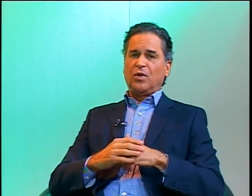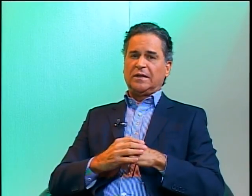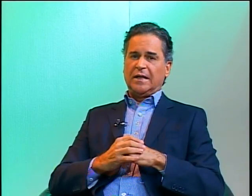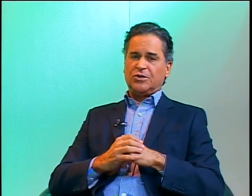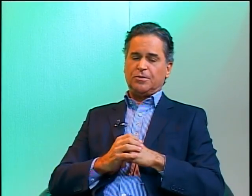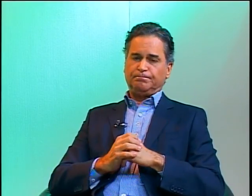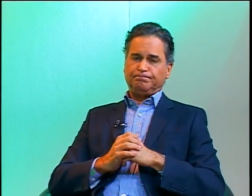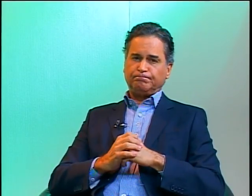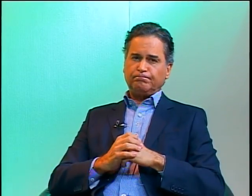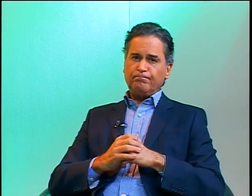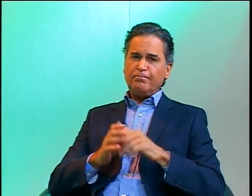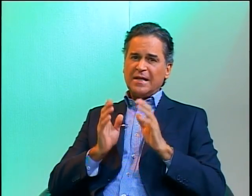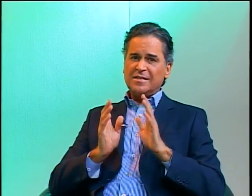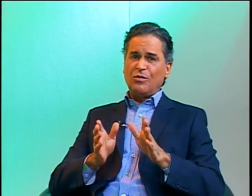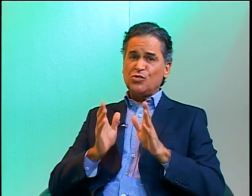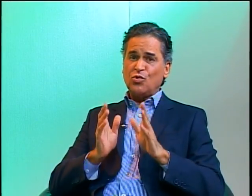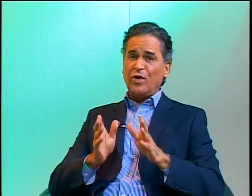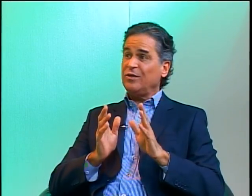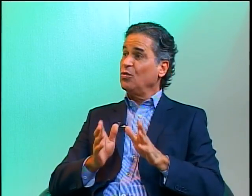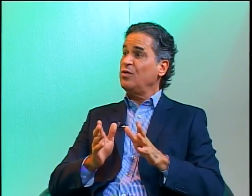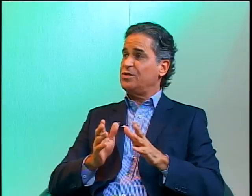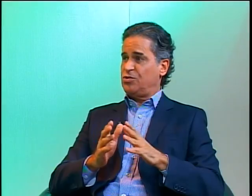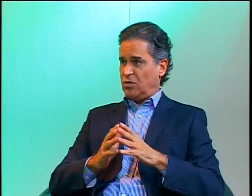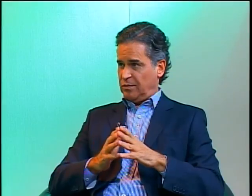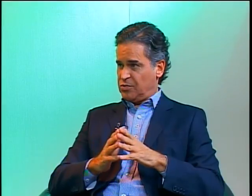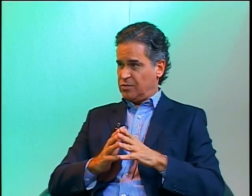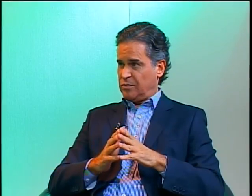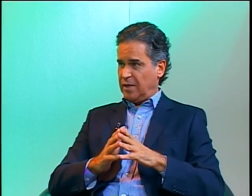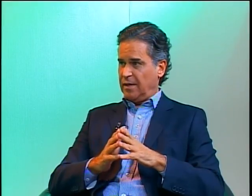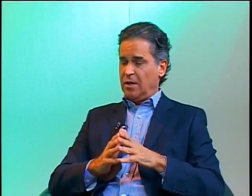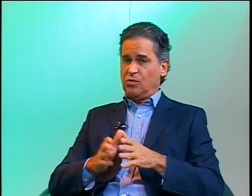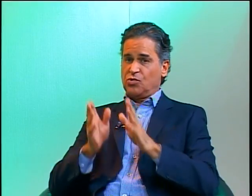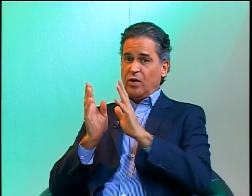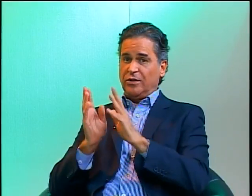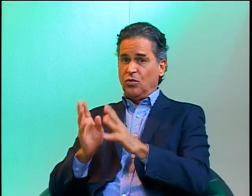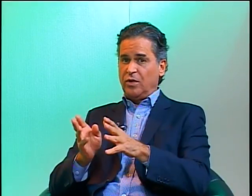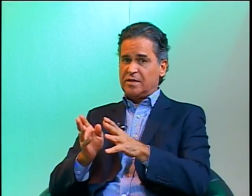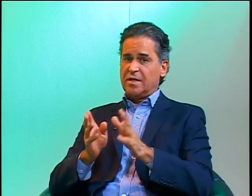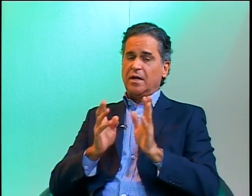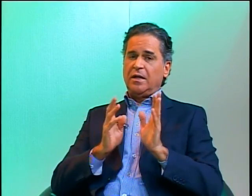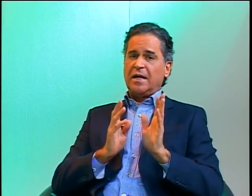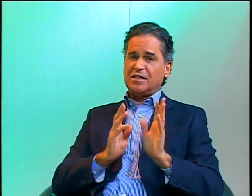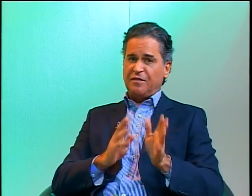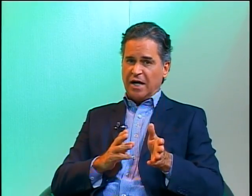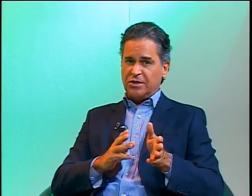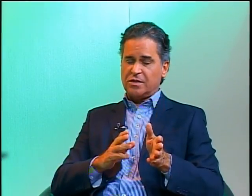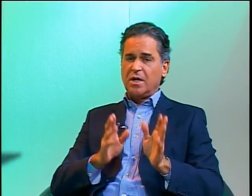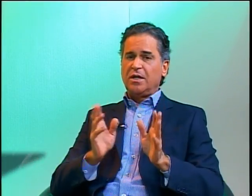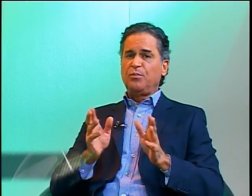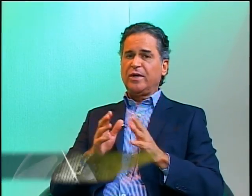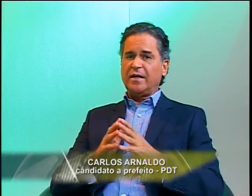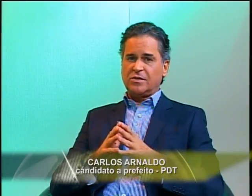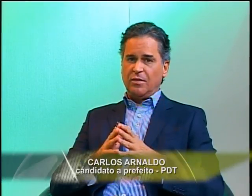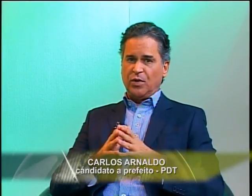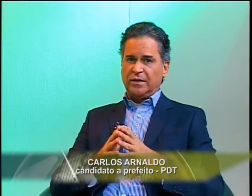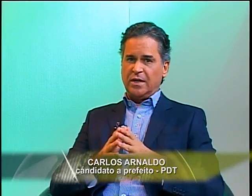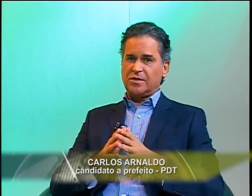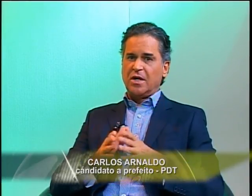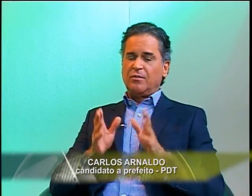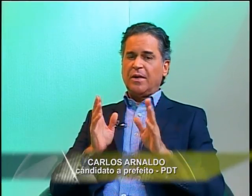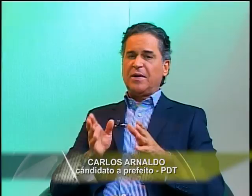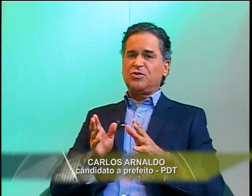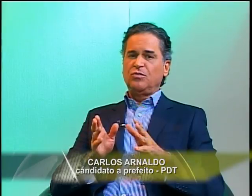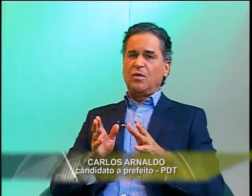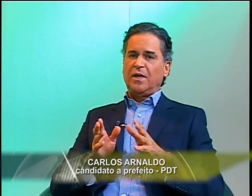muito importante são os corredores de ônibus, não é? Os corredores e as faixas. E por que são